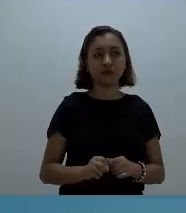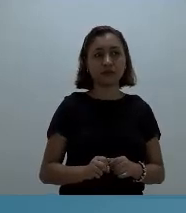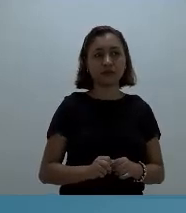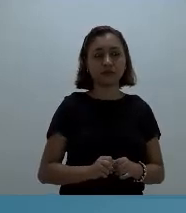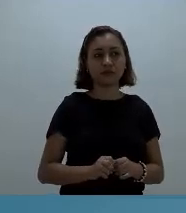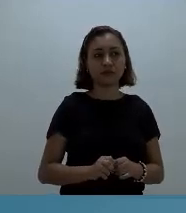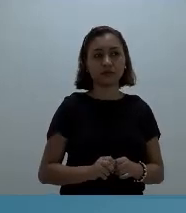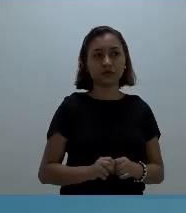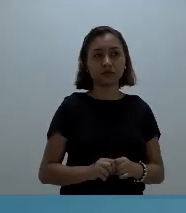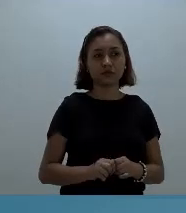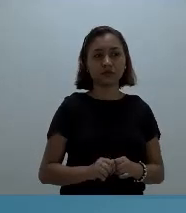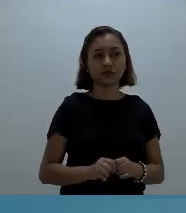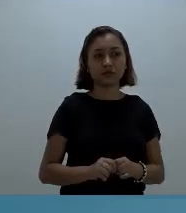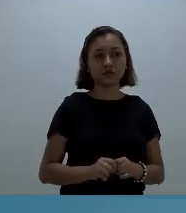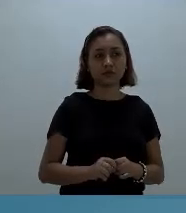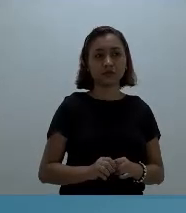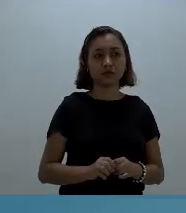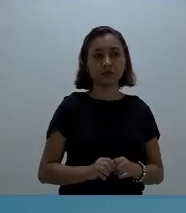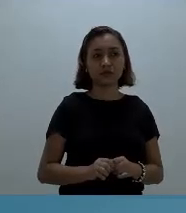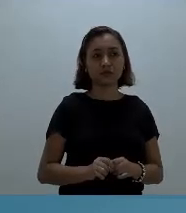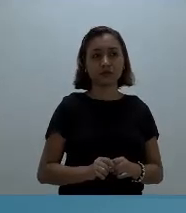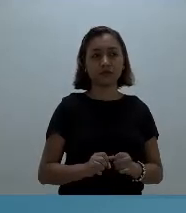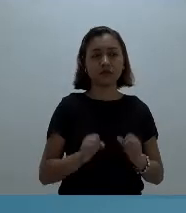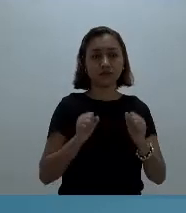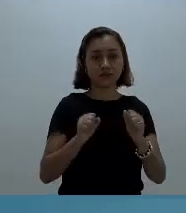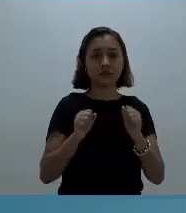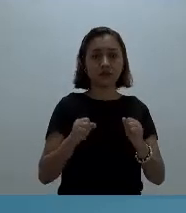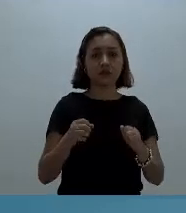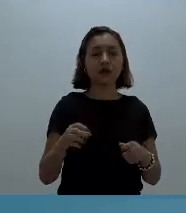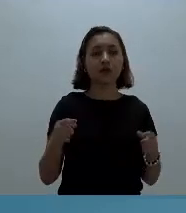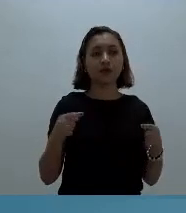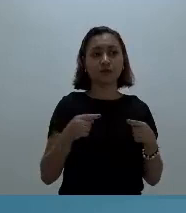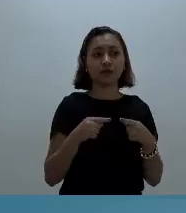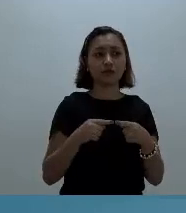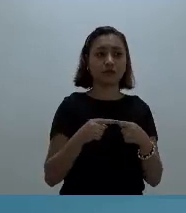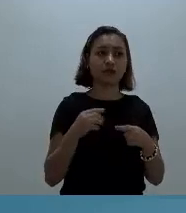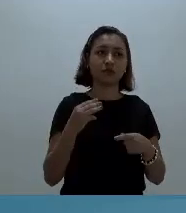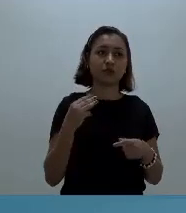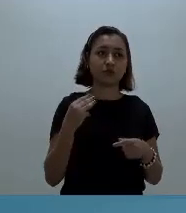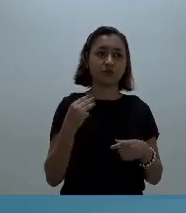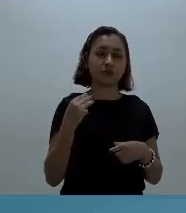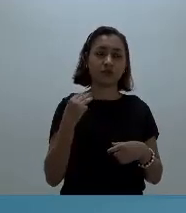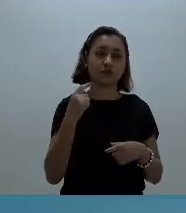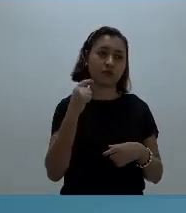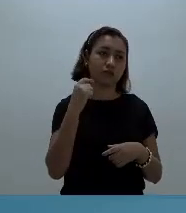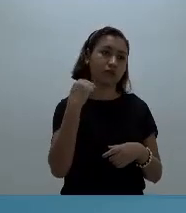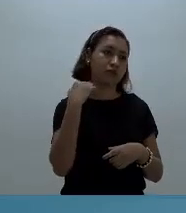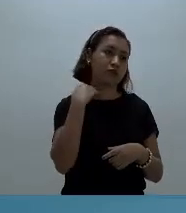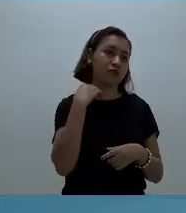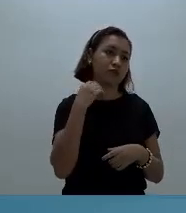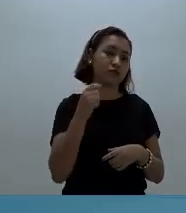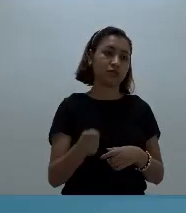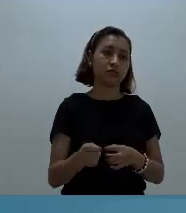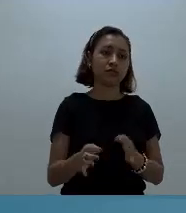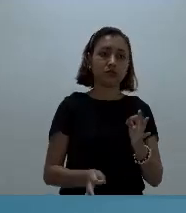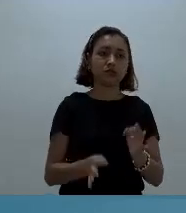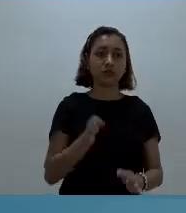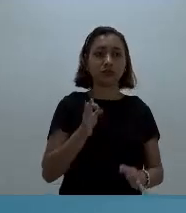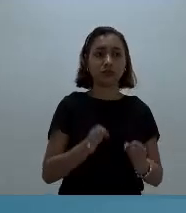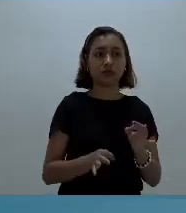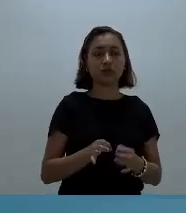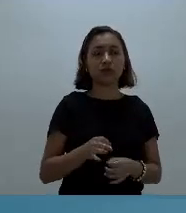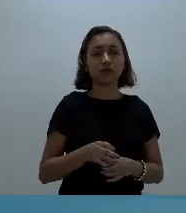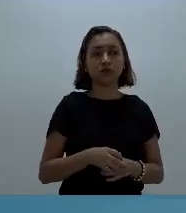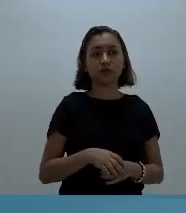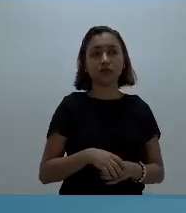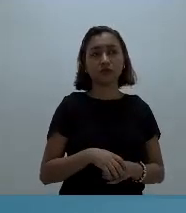seja feita alternativamente ao magistrado ou ao seu defensor constituído, resguardando a intimação pessoal do magistrado e do advogado